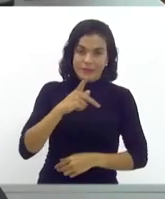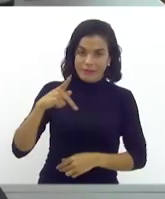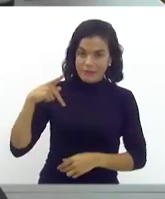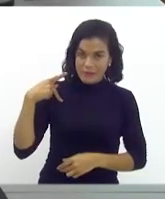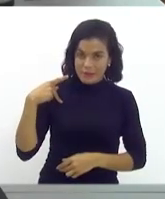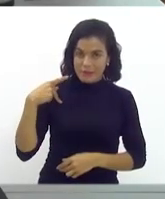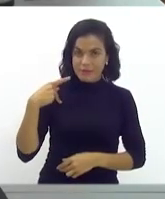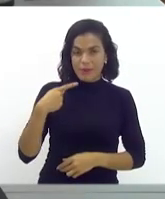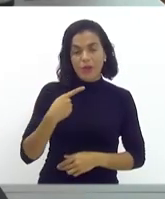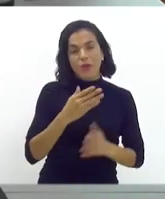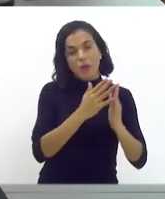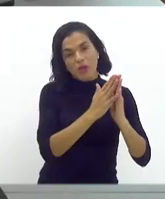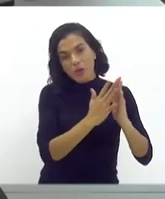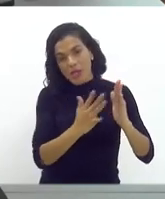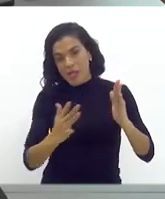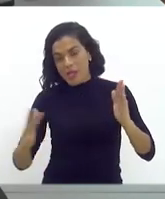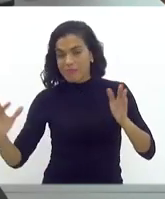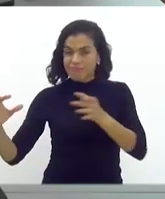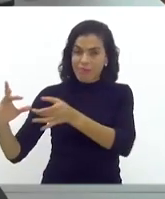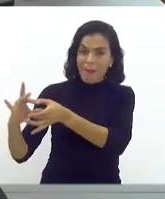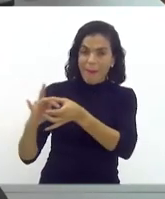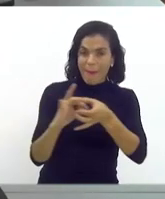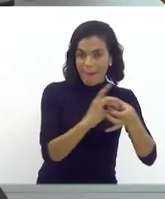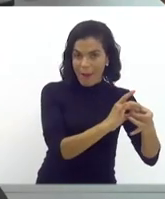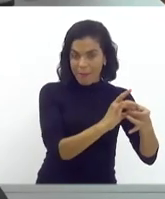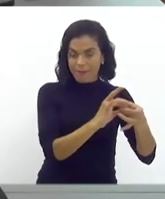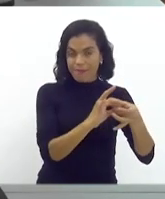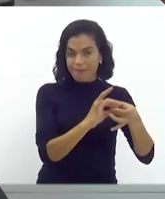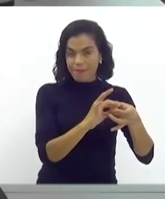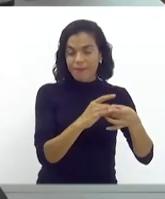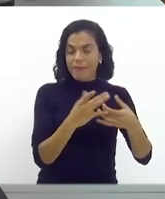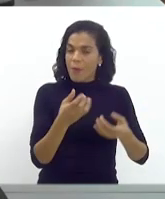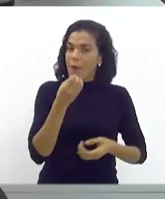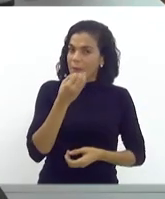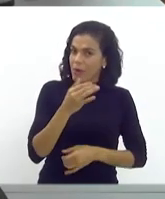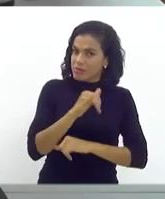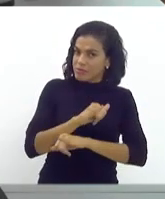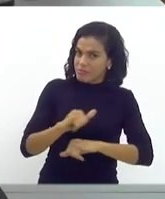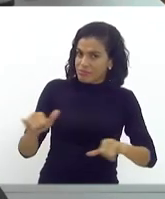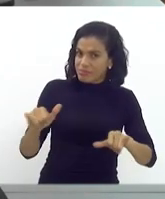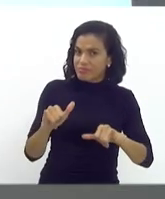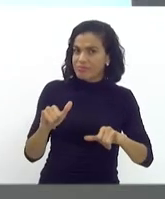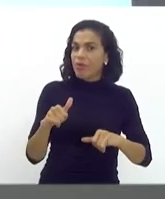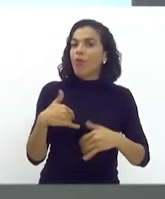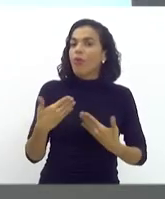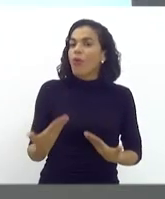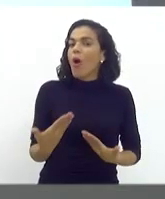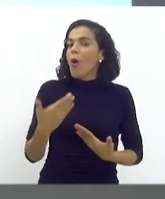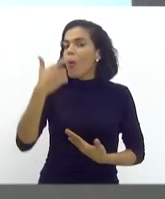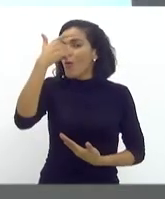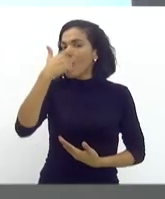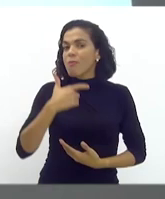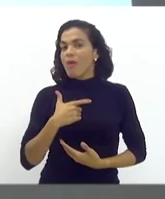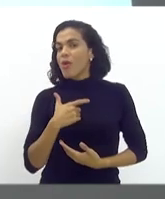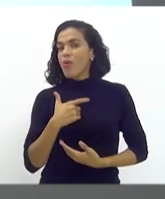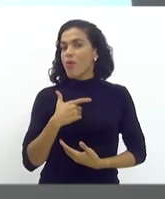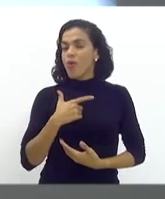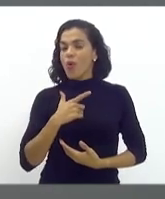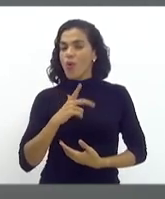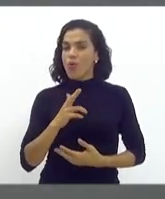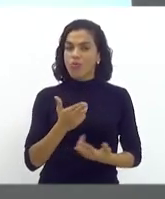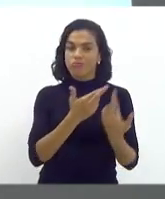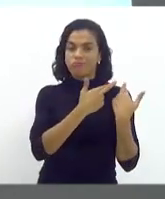em todo esse contexto eu acho que é bom que a gente diga né o nosso lugar de fala e